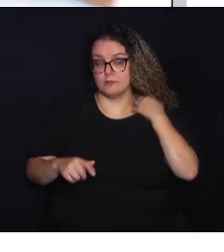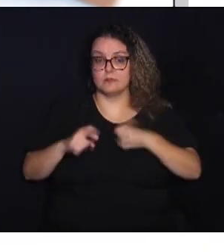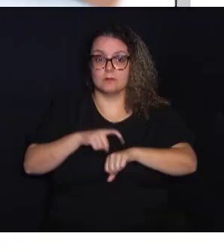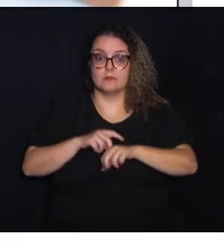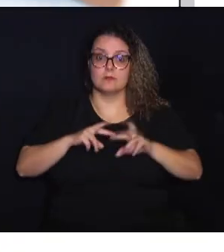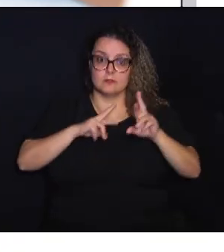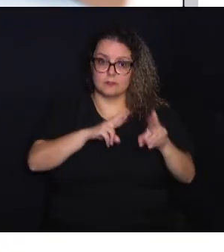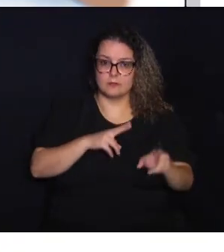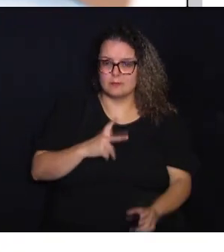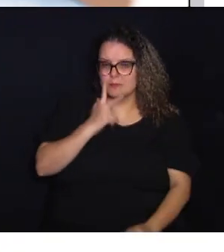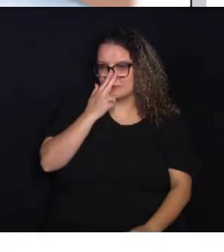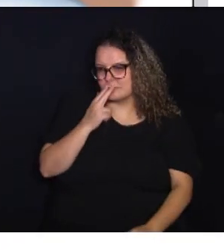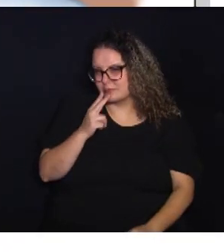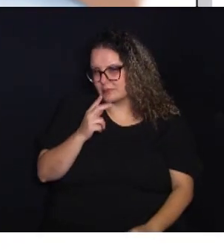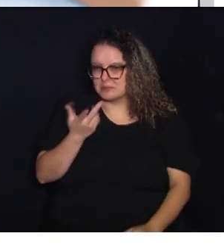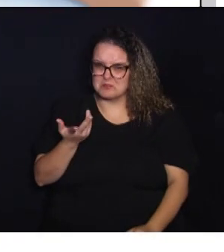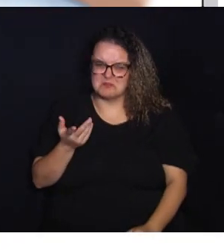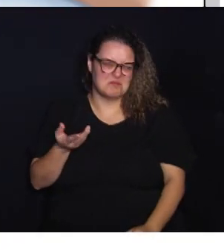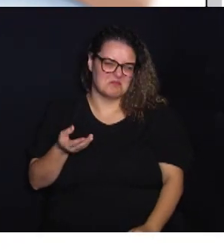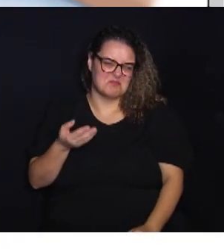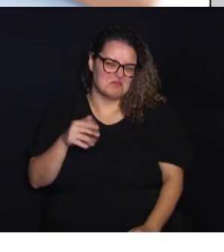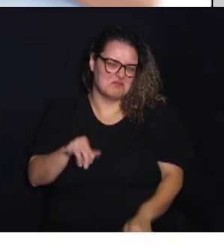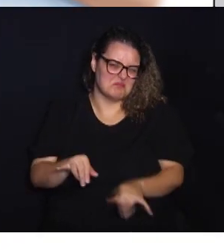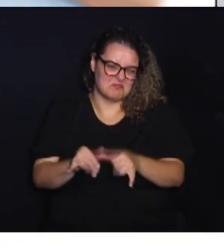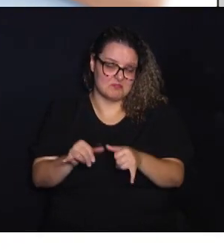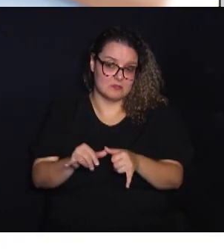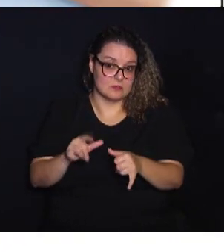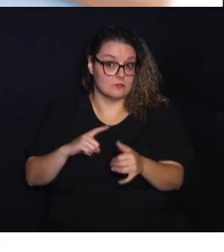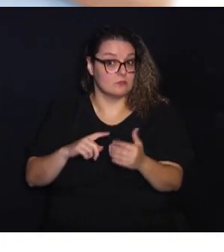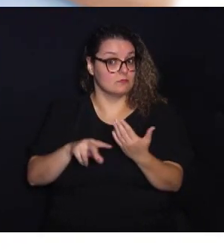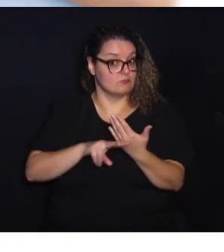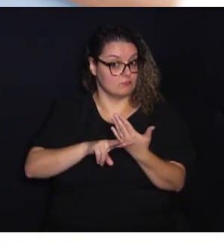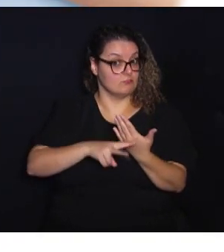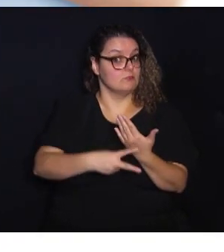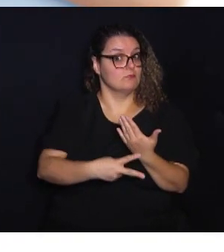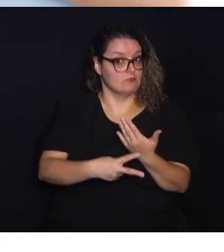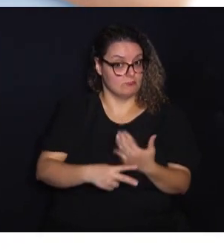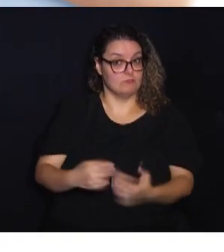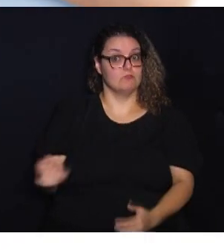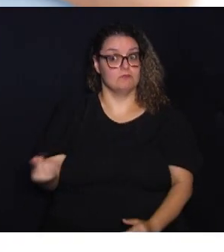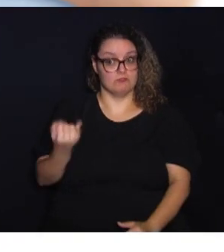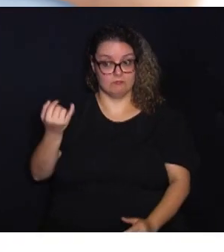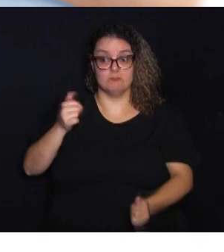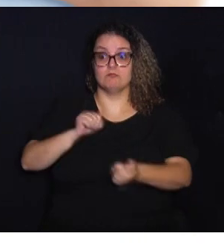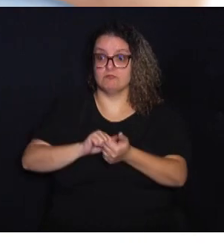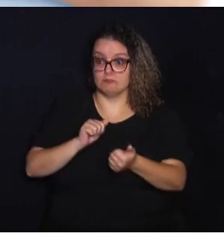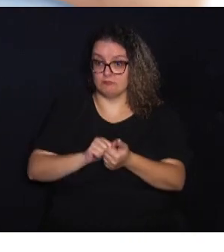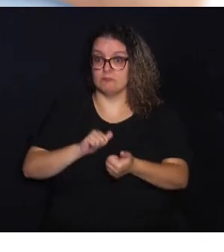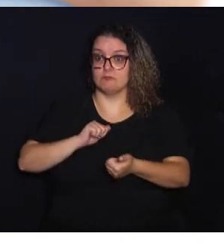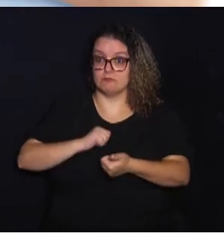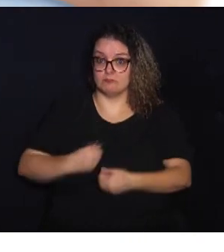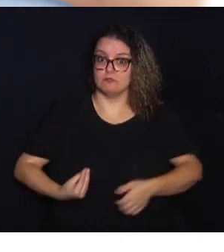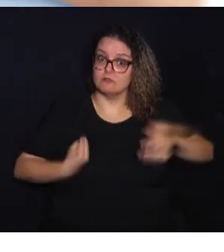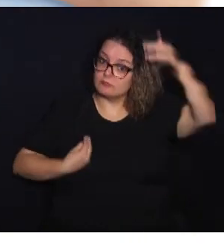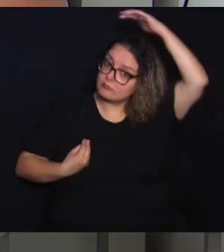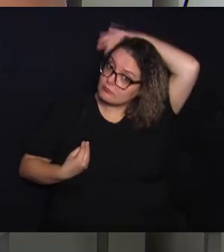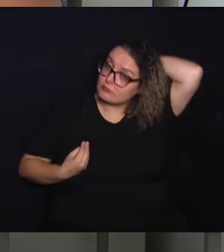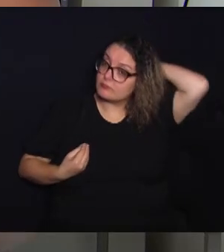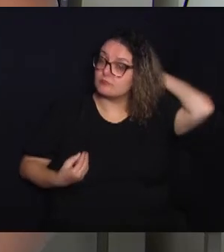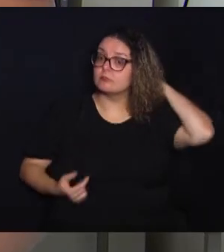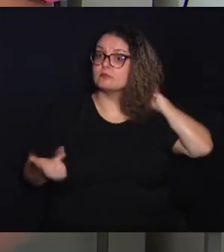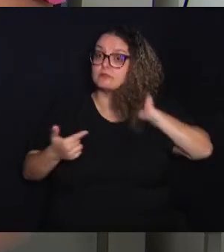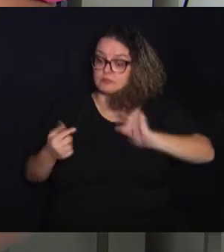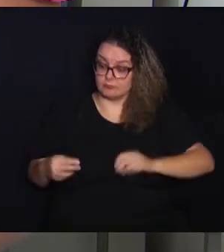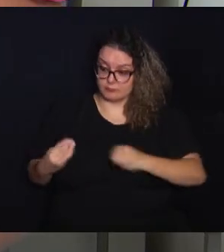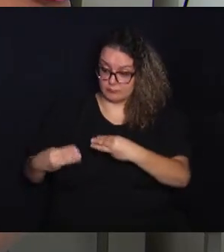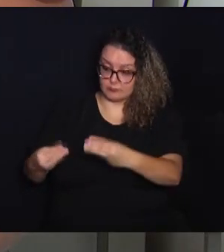sono. Pode parecer inofensiva à primeira vista, mas tem um impacto significativo na qualidade de vida.